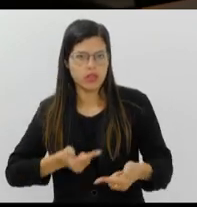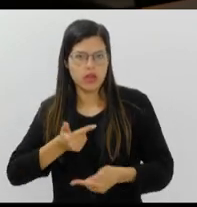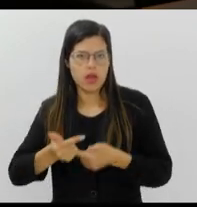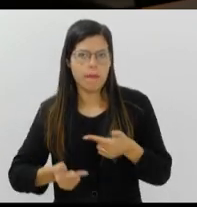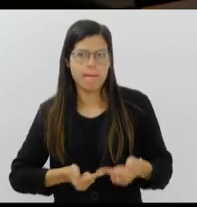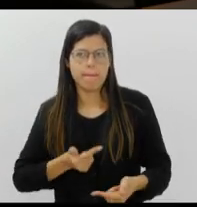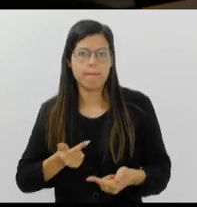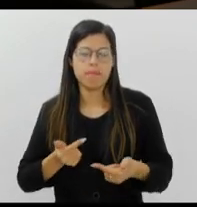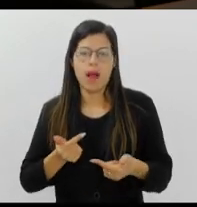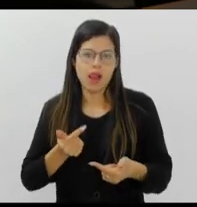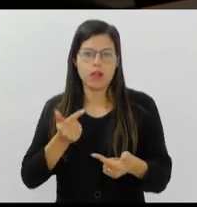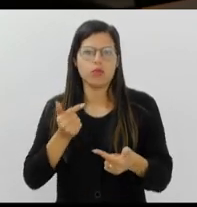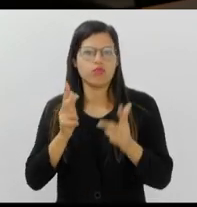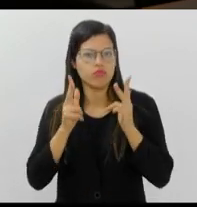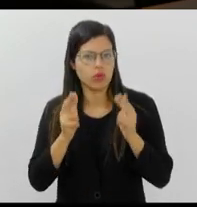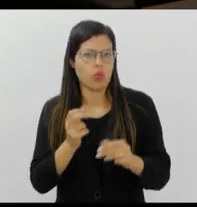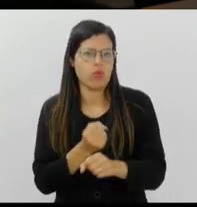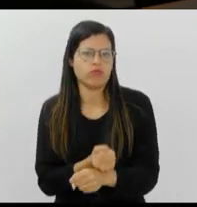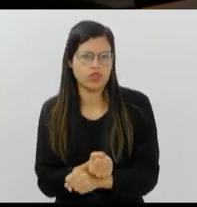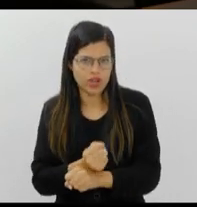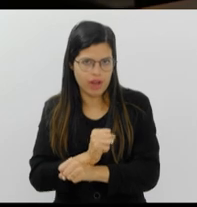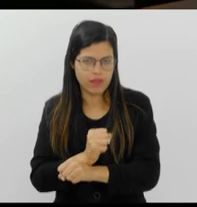condições análogas à escravidão.